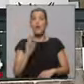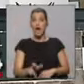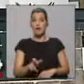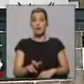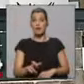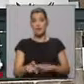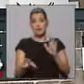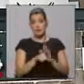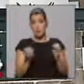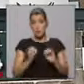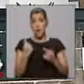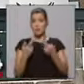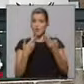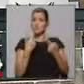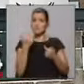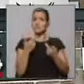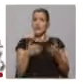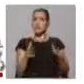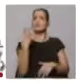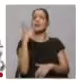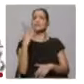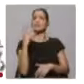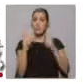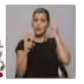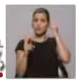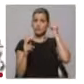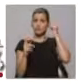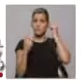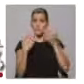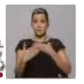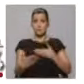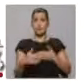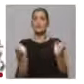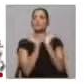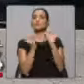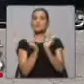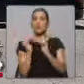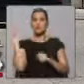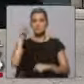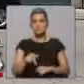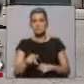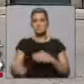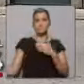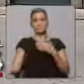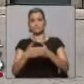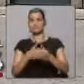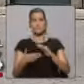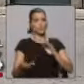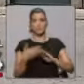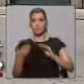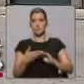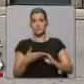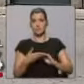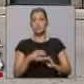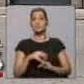vizinhos dizem que estava aberto há 5 anos, até que há uma semana a Segurança Social procedeu ao seu encerramento urgente. Os